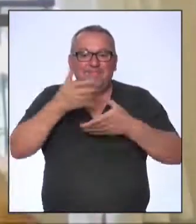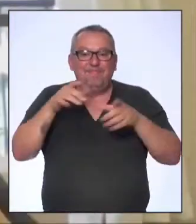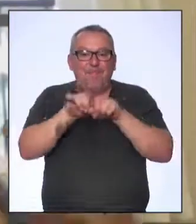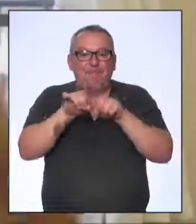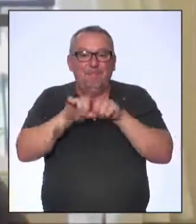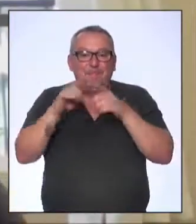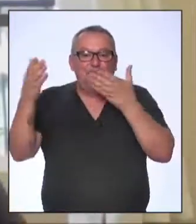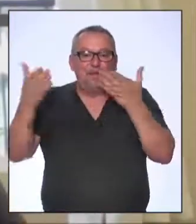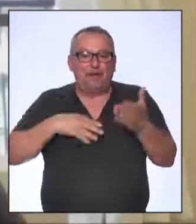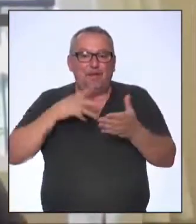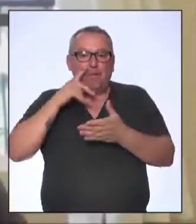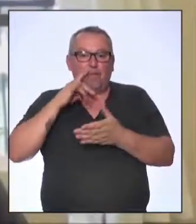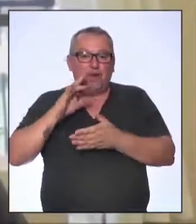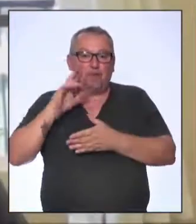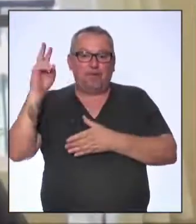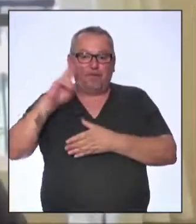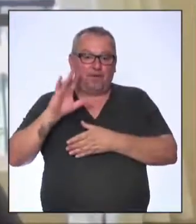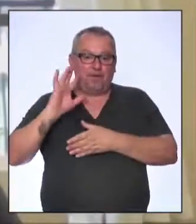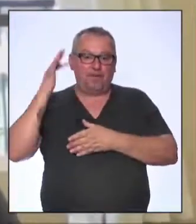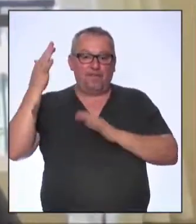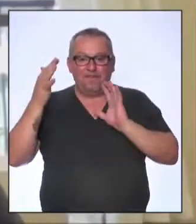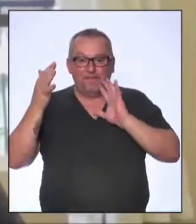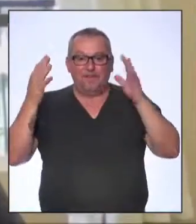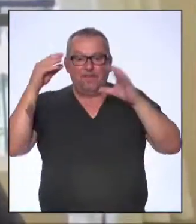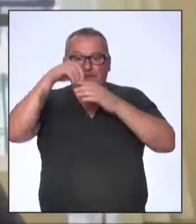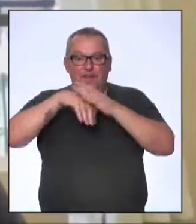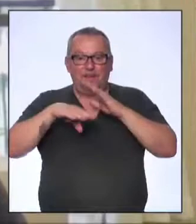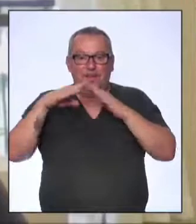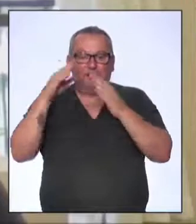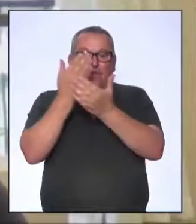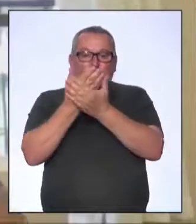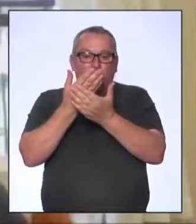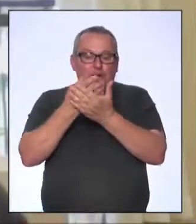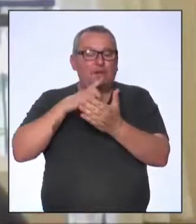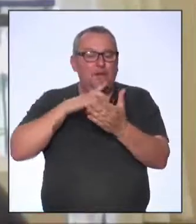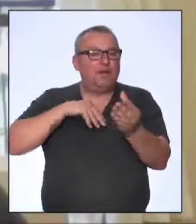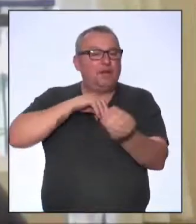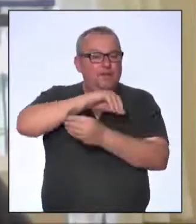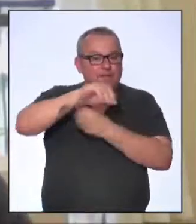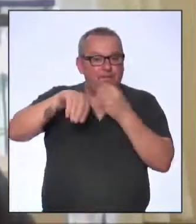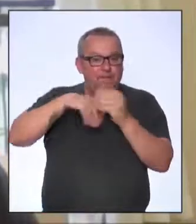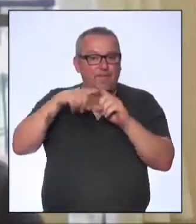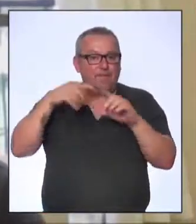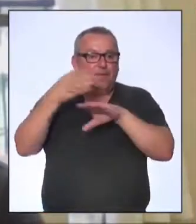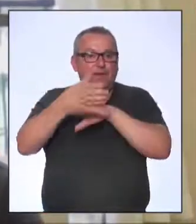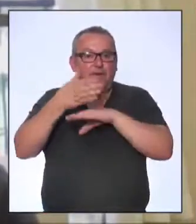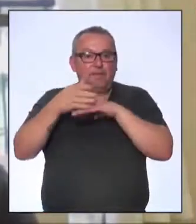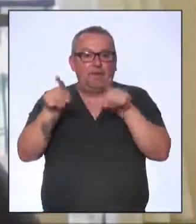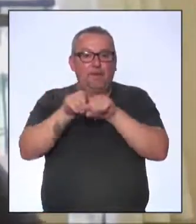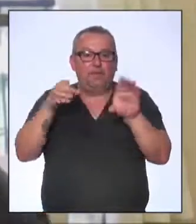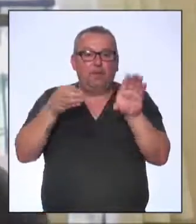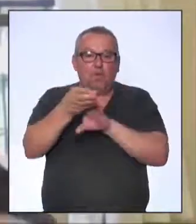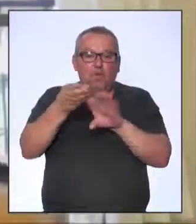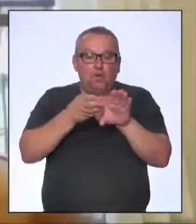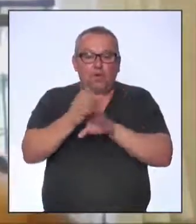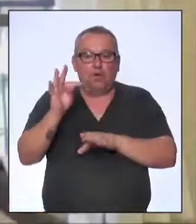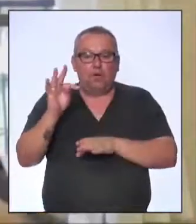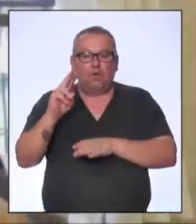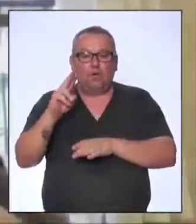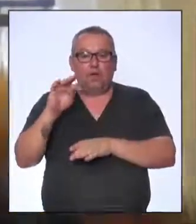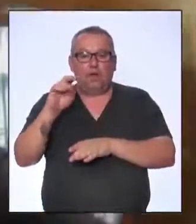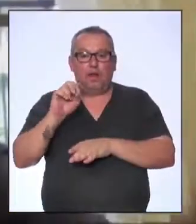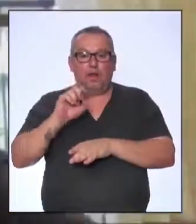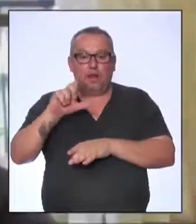traz os pais para os eventos da escola. Ele tem que estar envolvido. Lógico, nós temos que estar participando também com o conselho tutelar, a